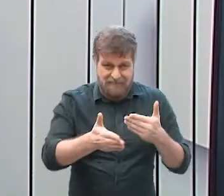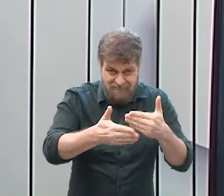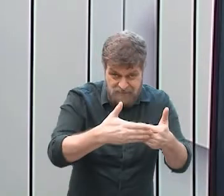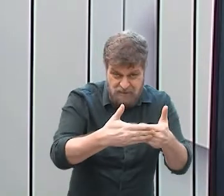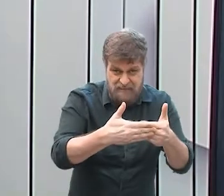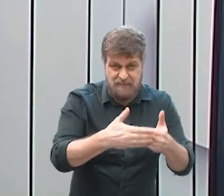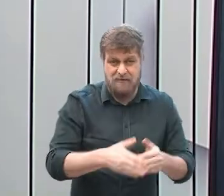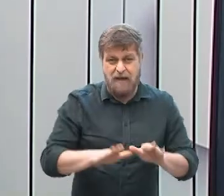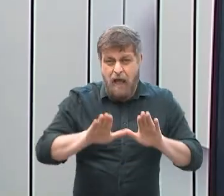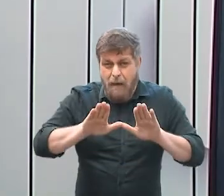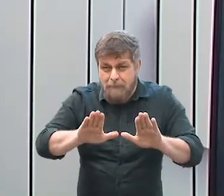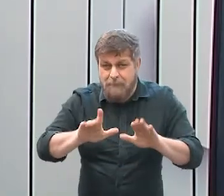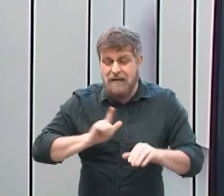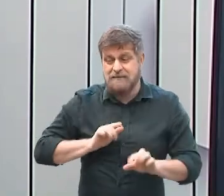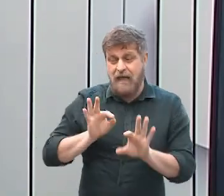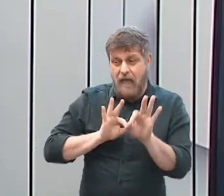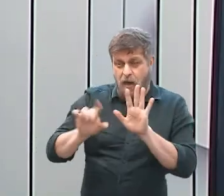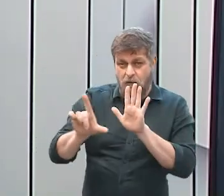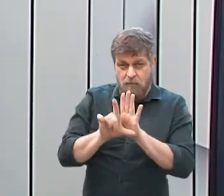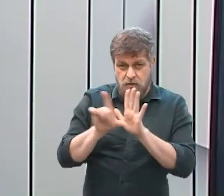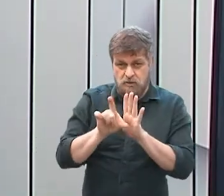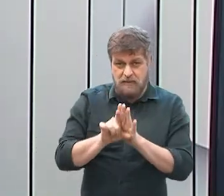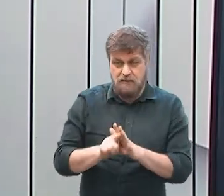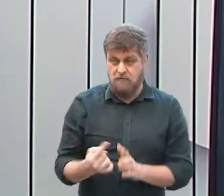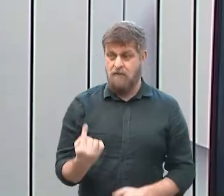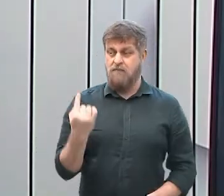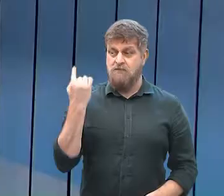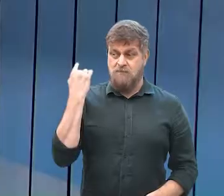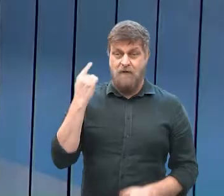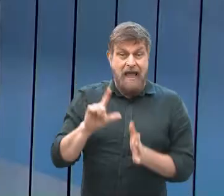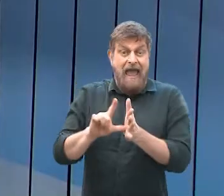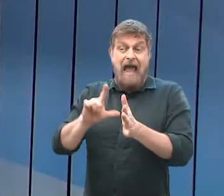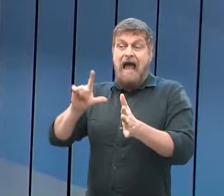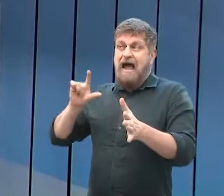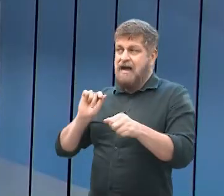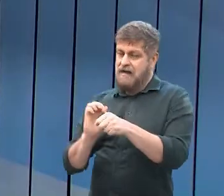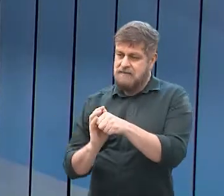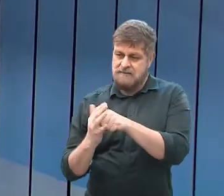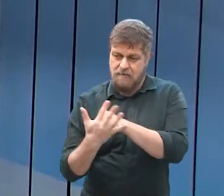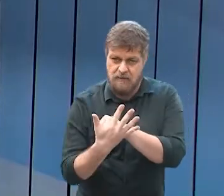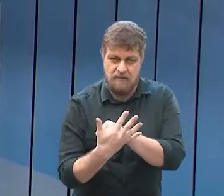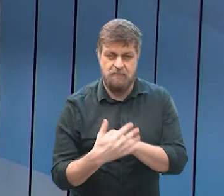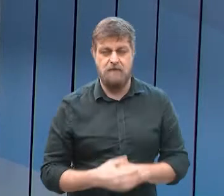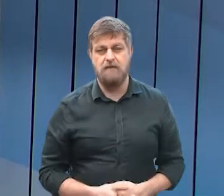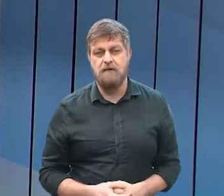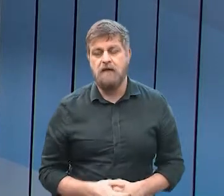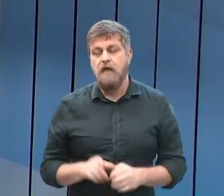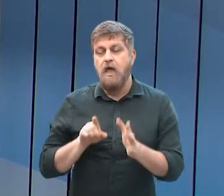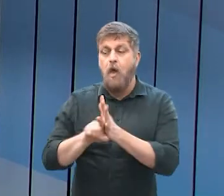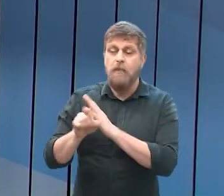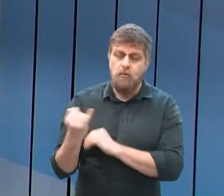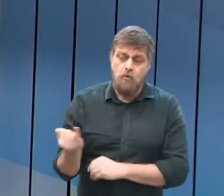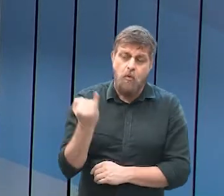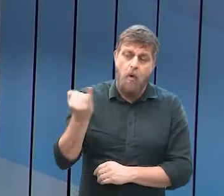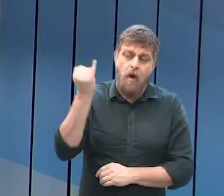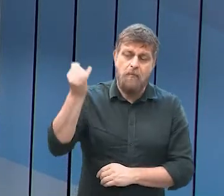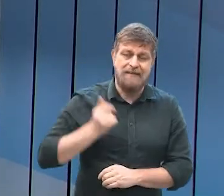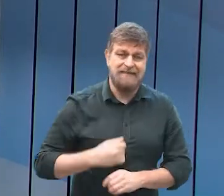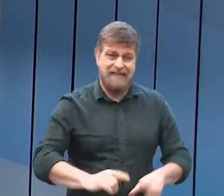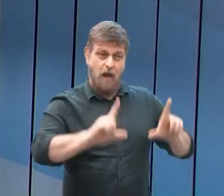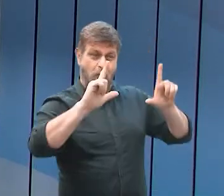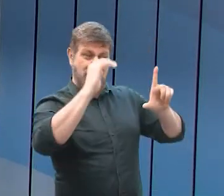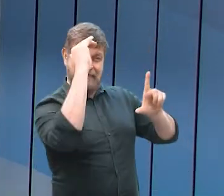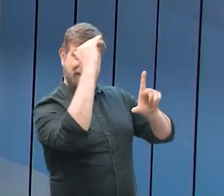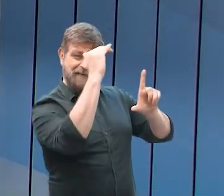de pandemia, mas este é um projeto atemporal, né? Pré-pandemia, pós-pandemia. Qual que é a importância de ter estes